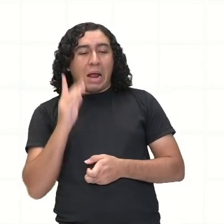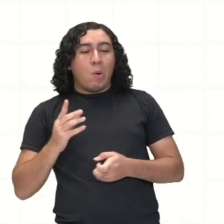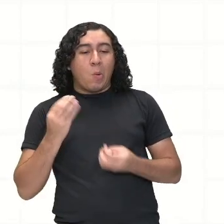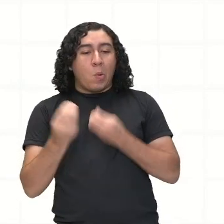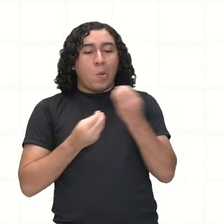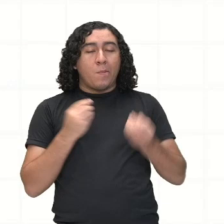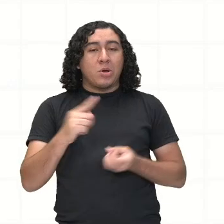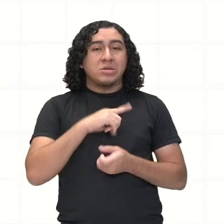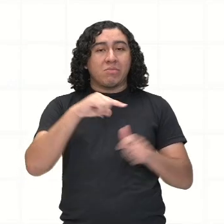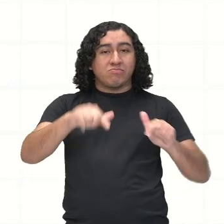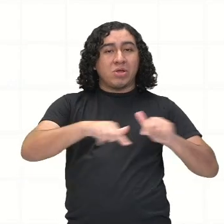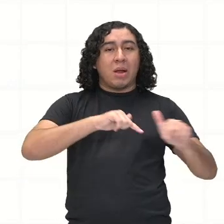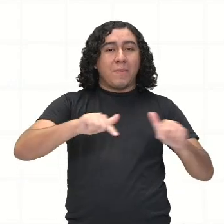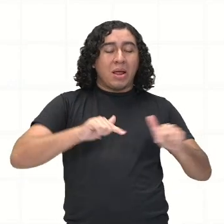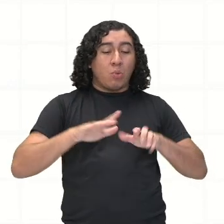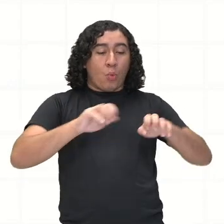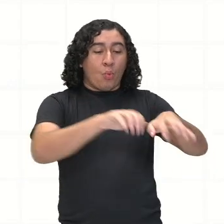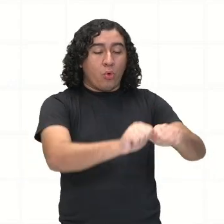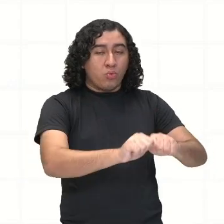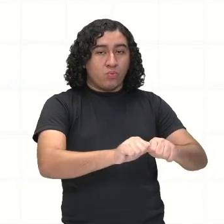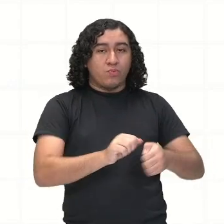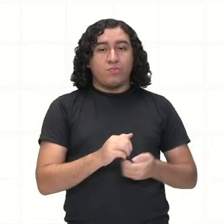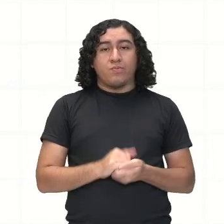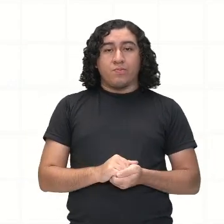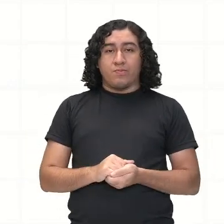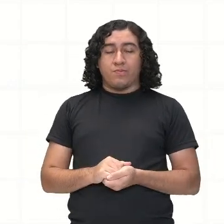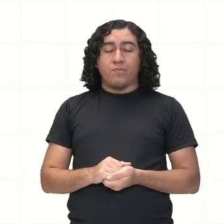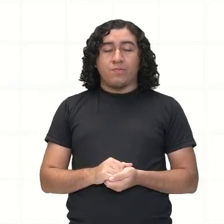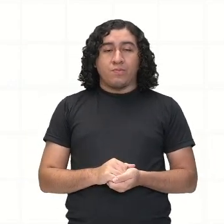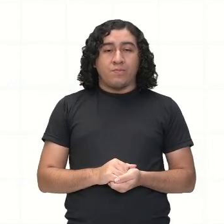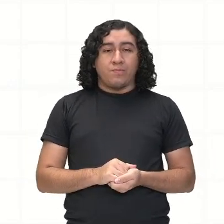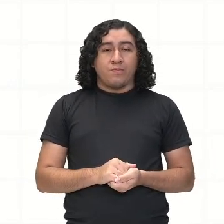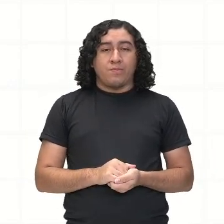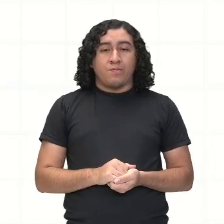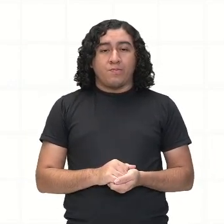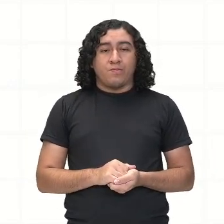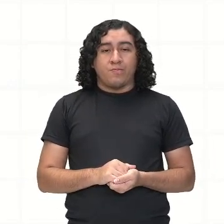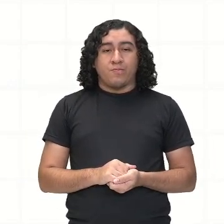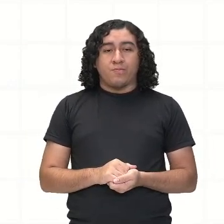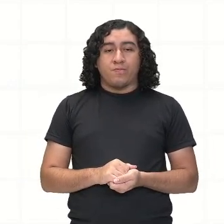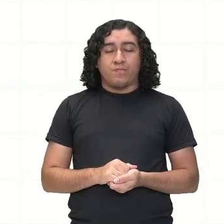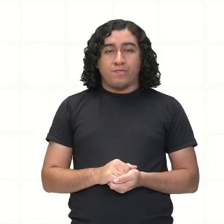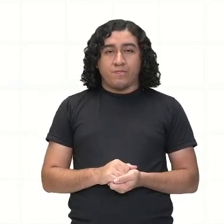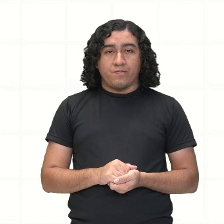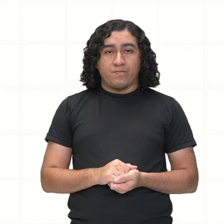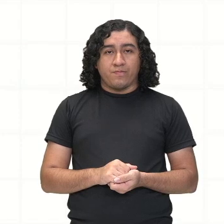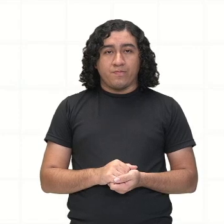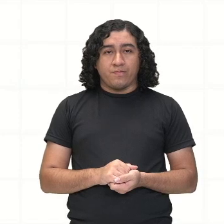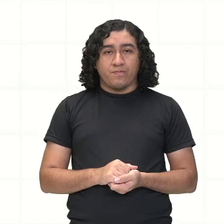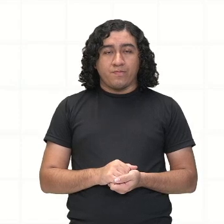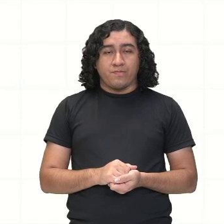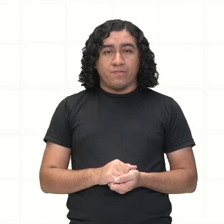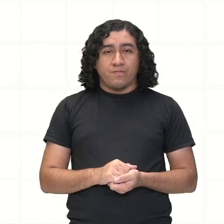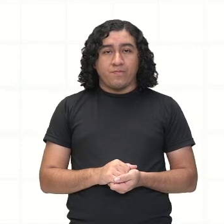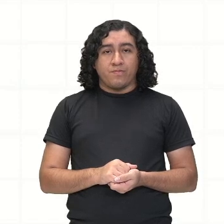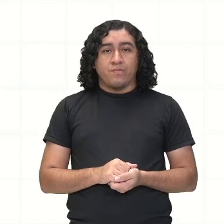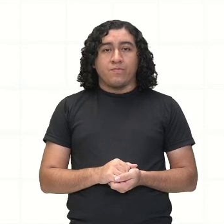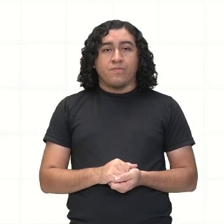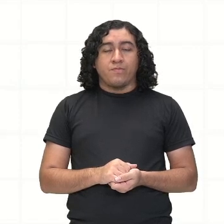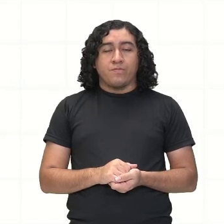desses trabalhadores livres. Ali, e aí vai começar ali aquele início do que nós vamos conhecer futuramente